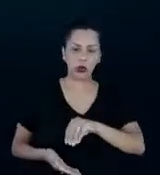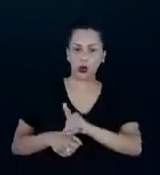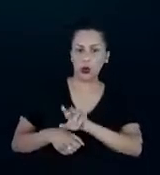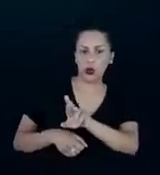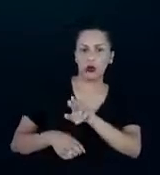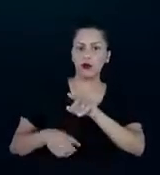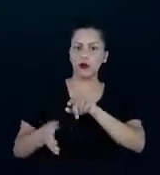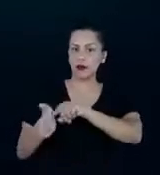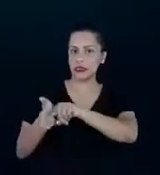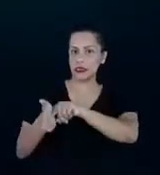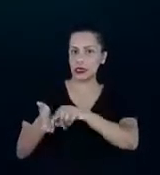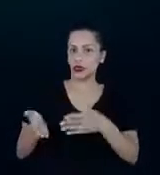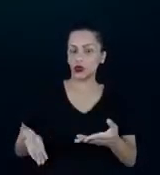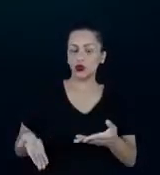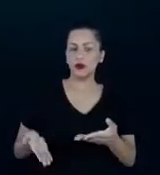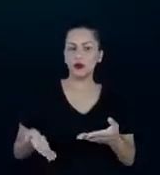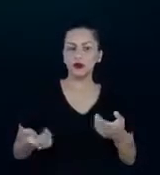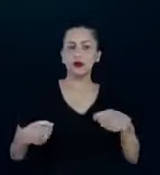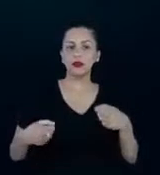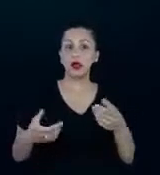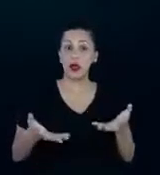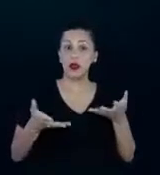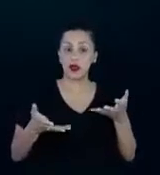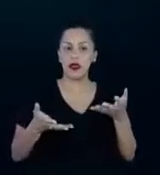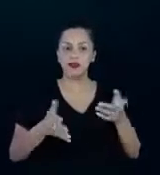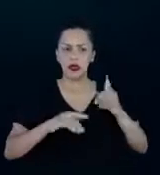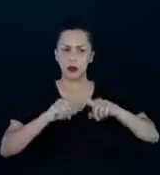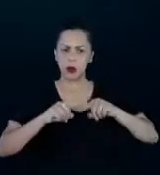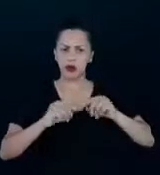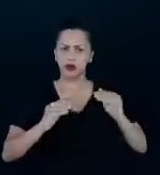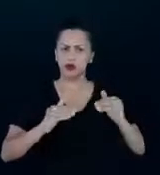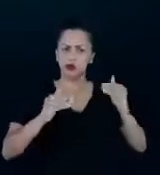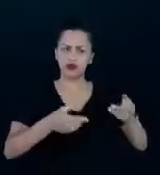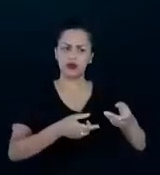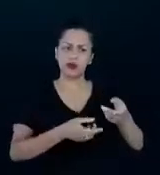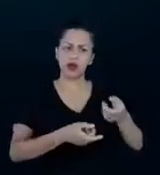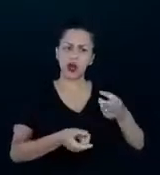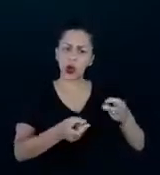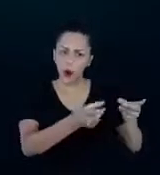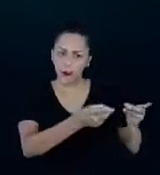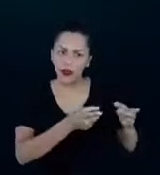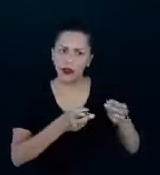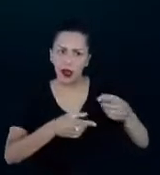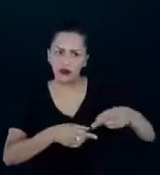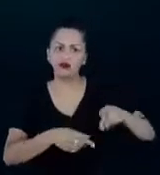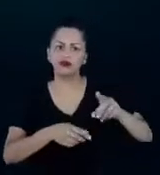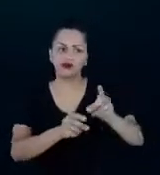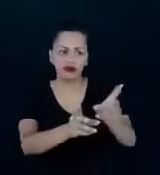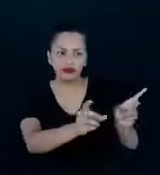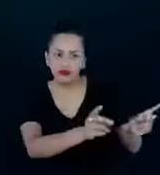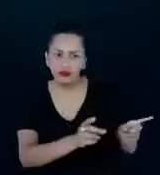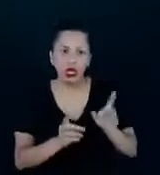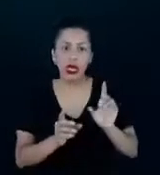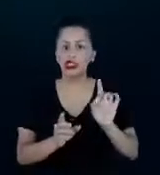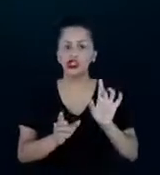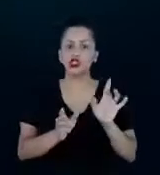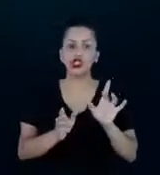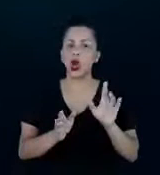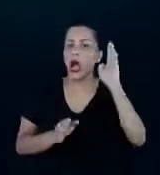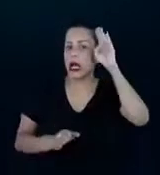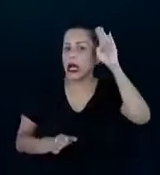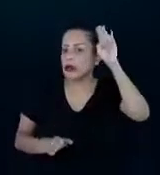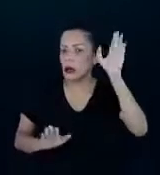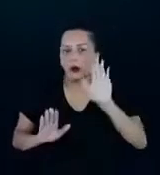Nós temos, se a gente quer colocar produtos de classe comercial, né? Produtos que vão para o mercado, não são só trabalhos acadêmicos, mas produtos que vão para o